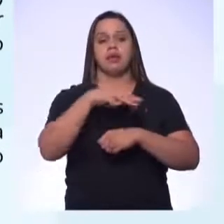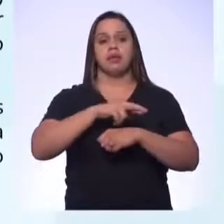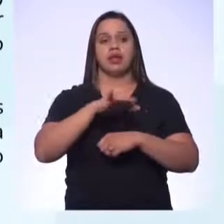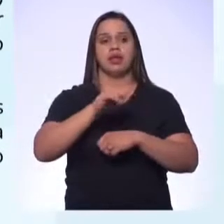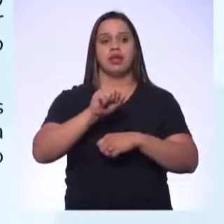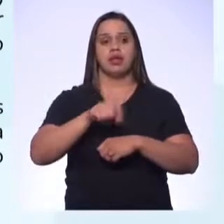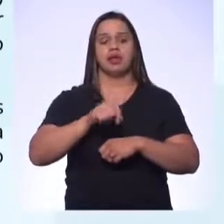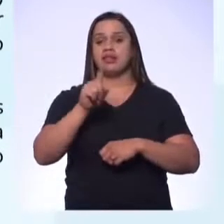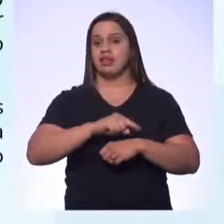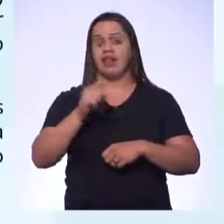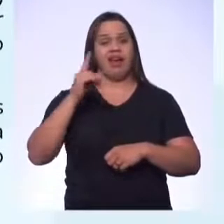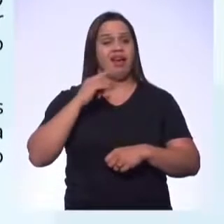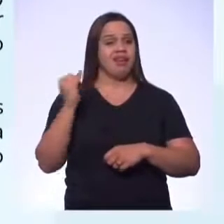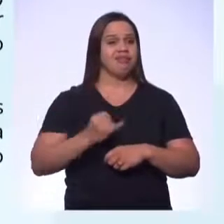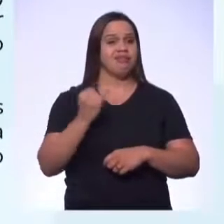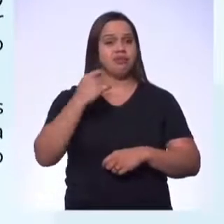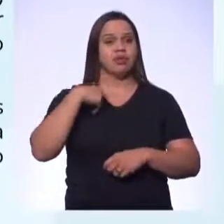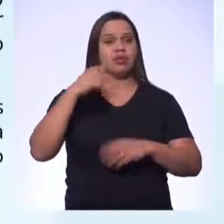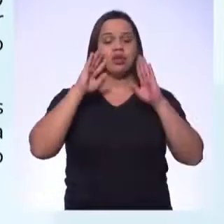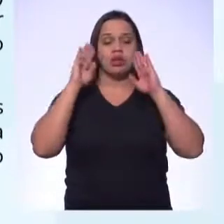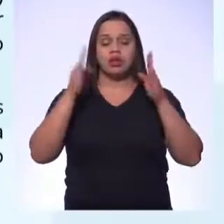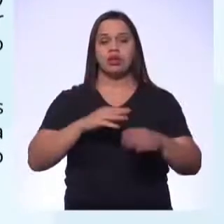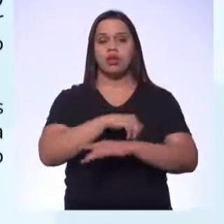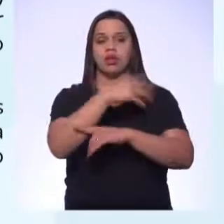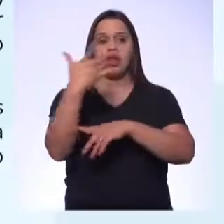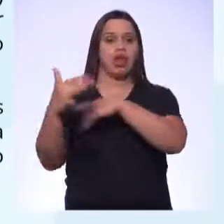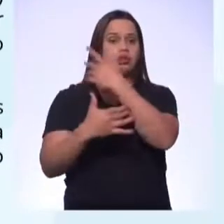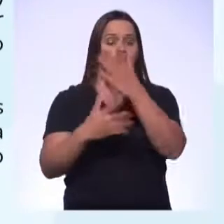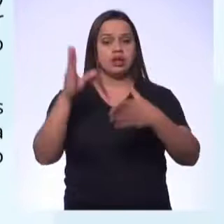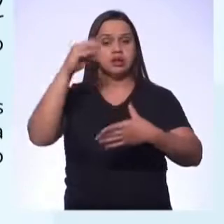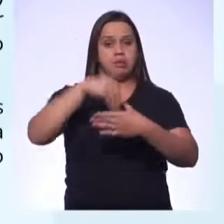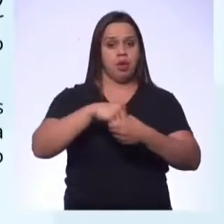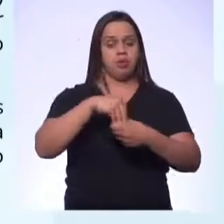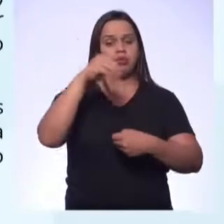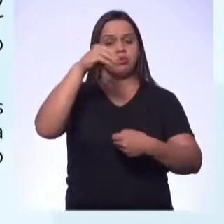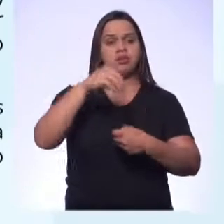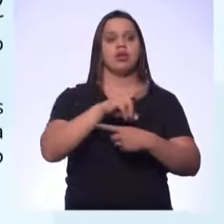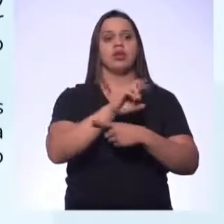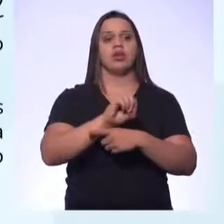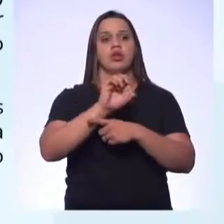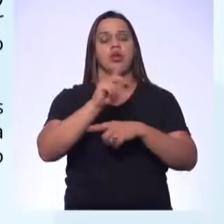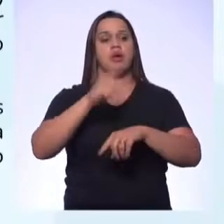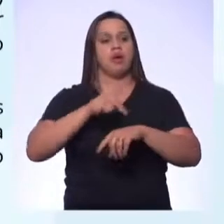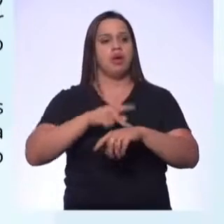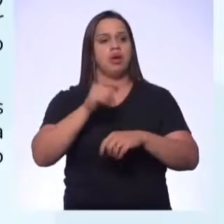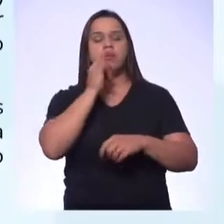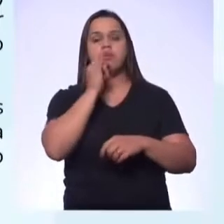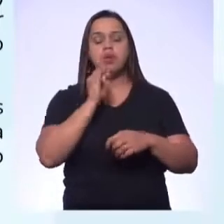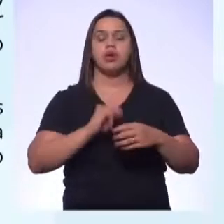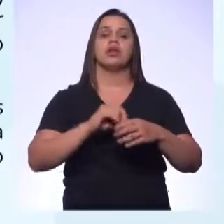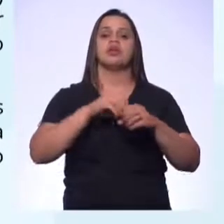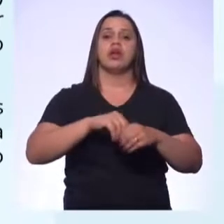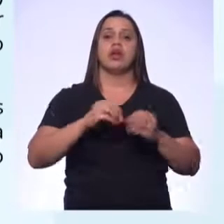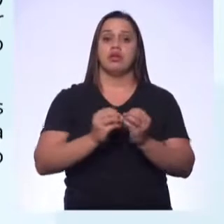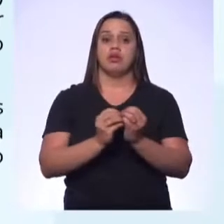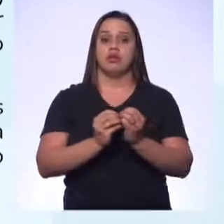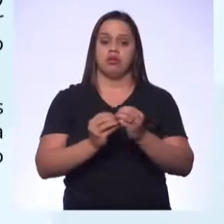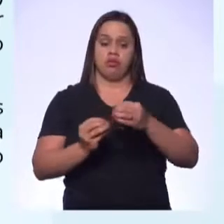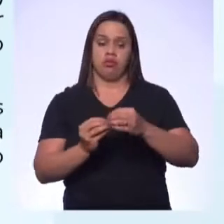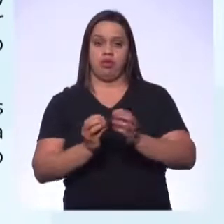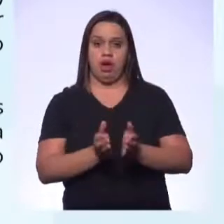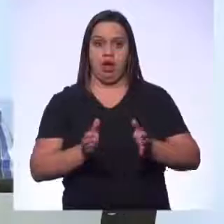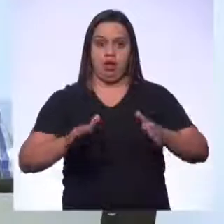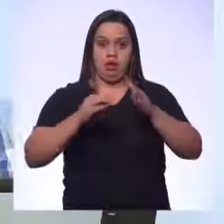como essenciais e definem a natureza de uma rocha. Por exemplo, se uma rocha vulcânica é um riolito e não um